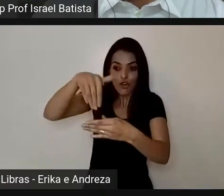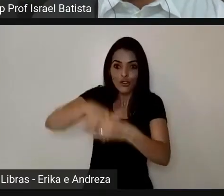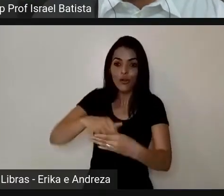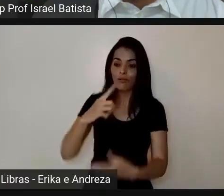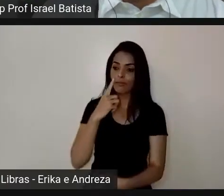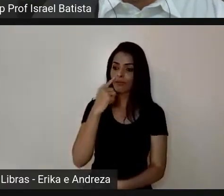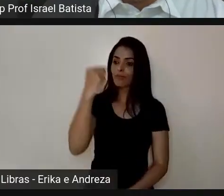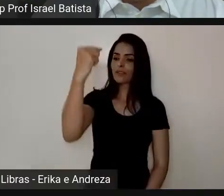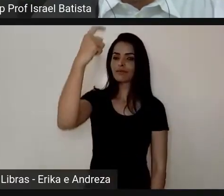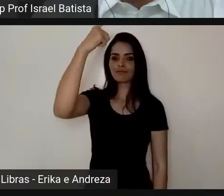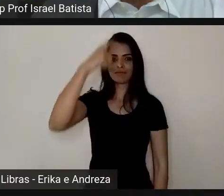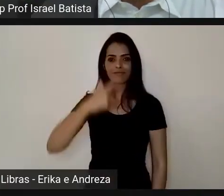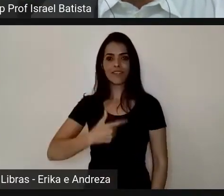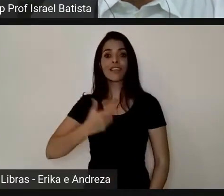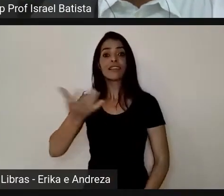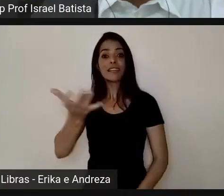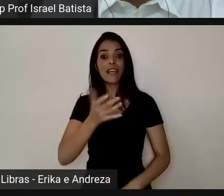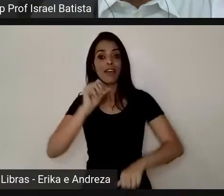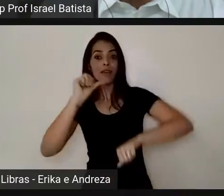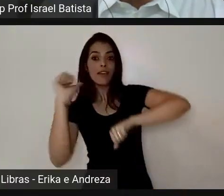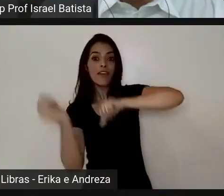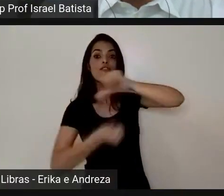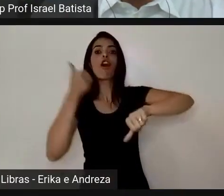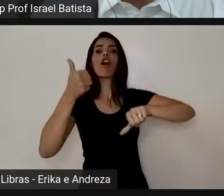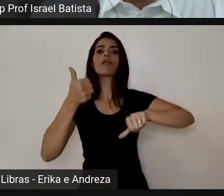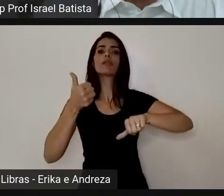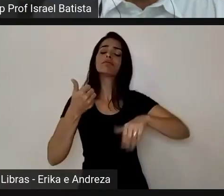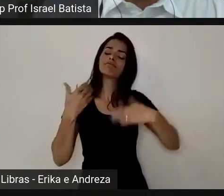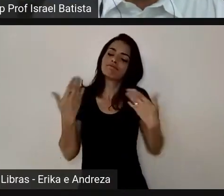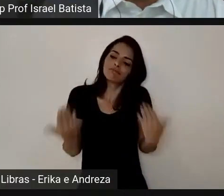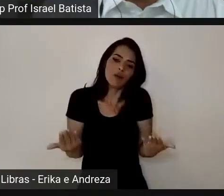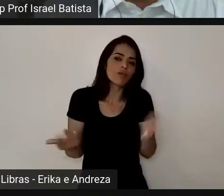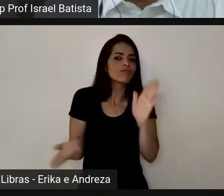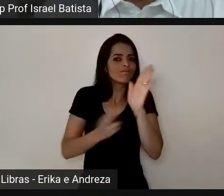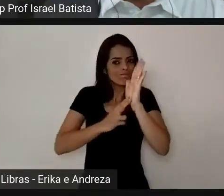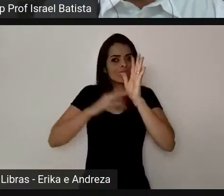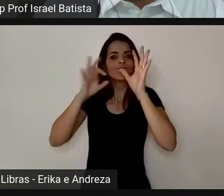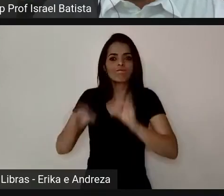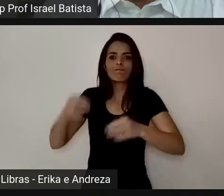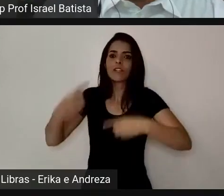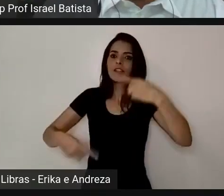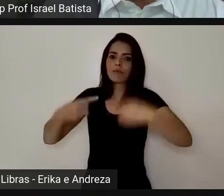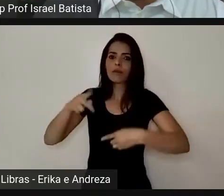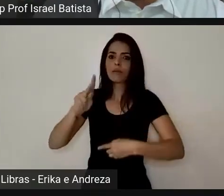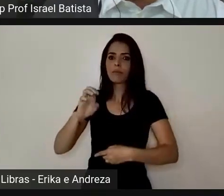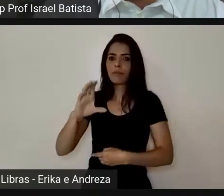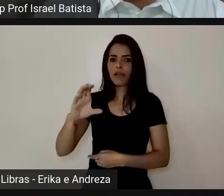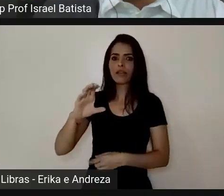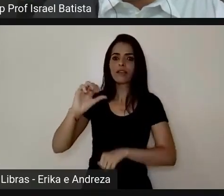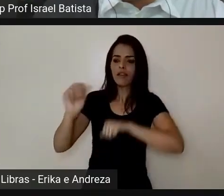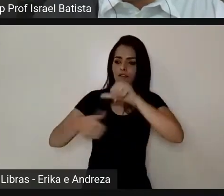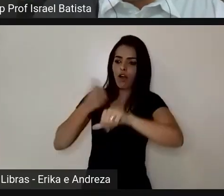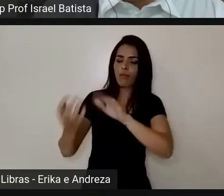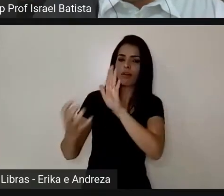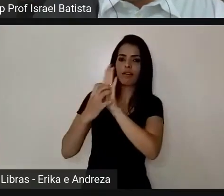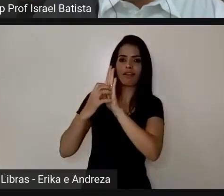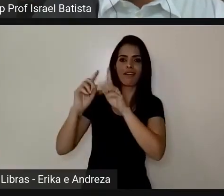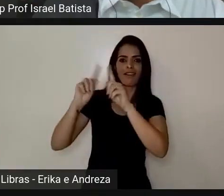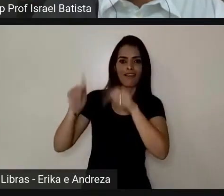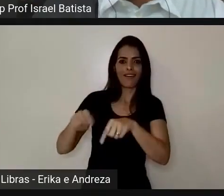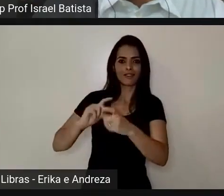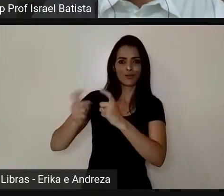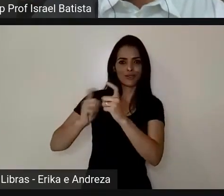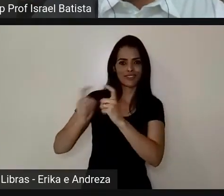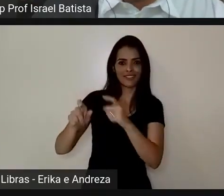do cidadão mineiro que gostaria de ver o Brasil passar por reformas. Essa é a legitimidade que eu tenho para debater a PEC